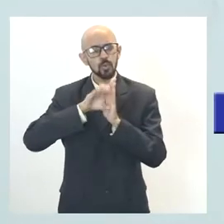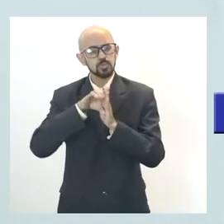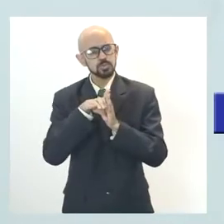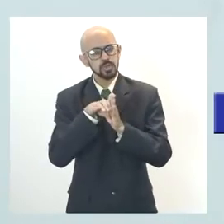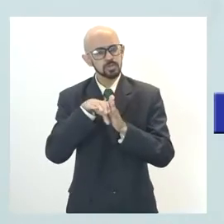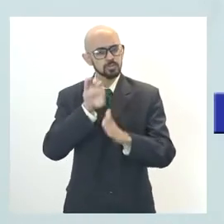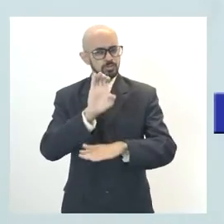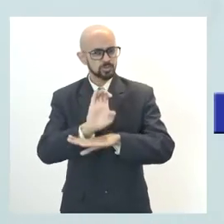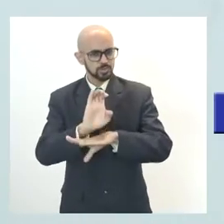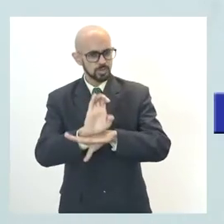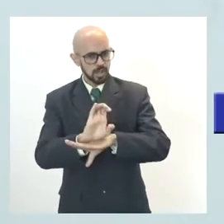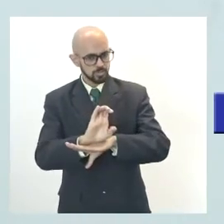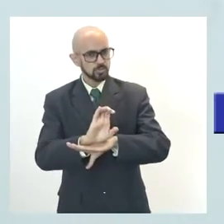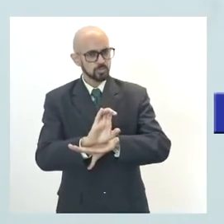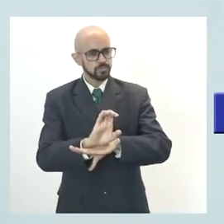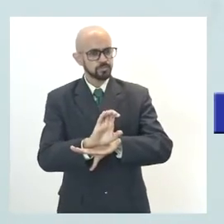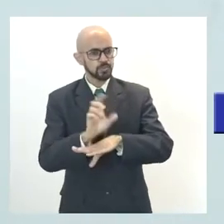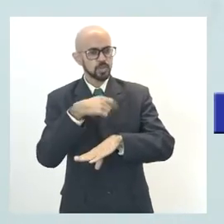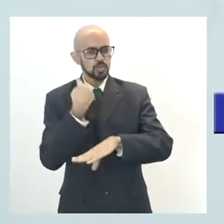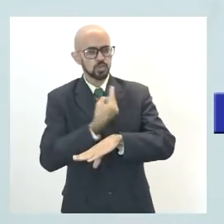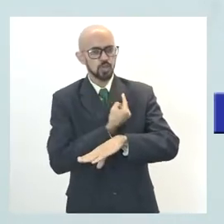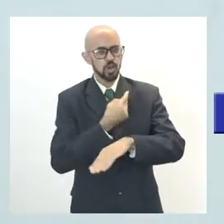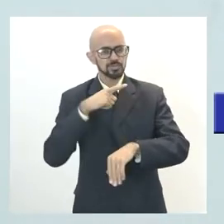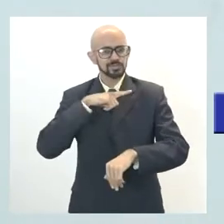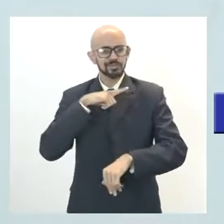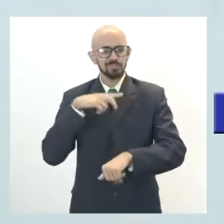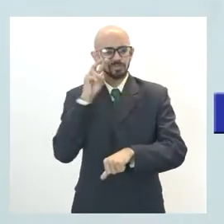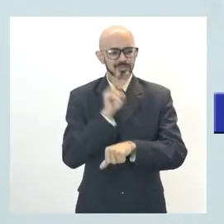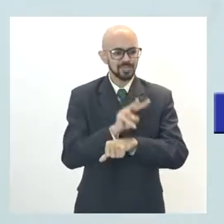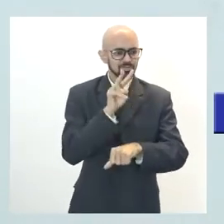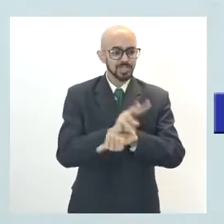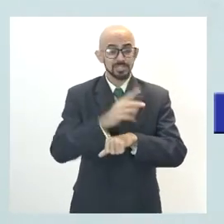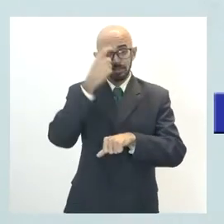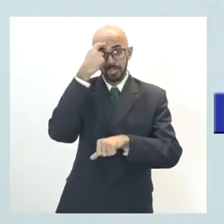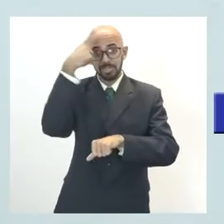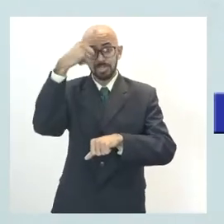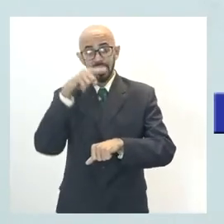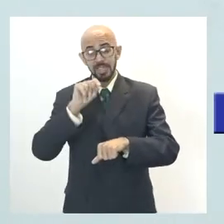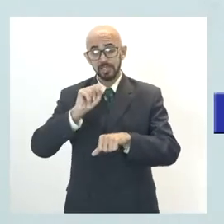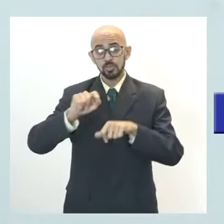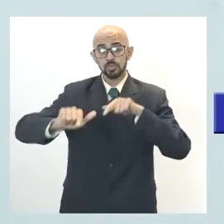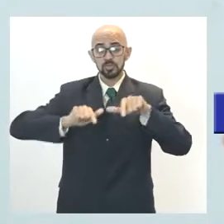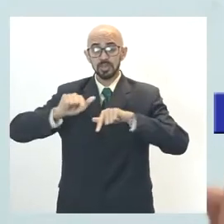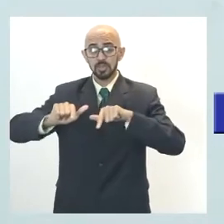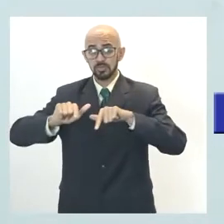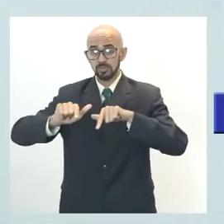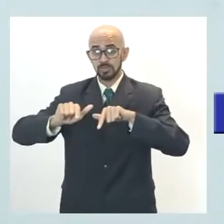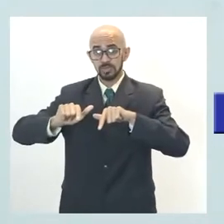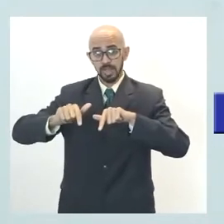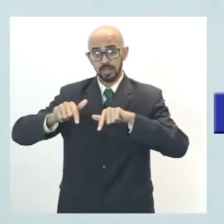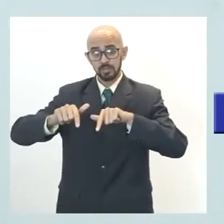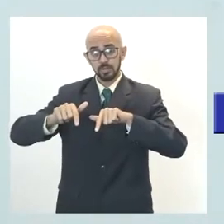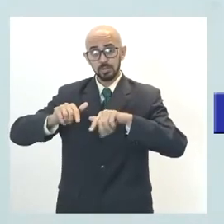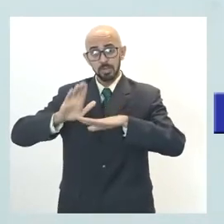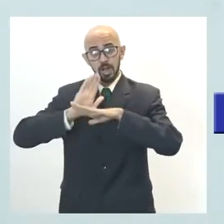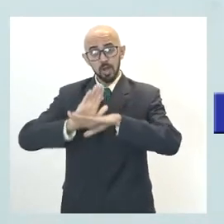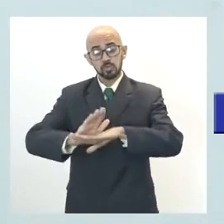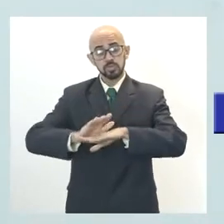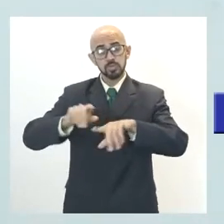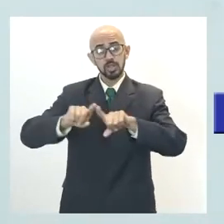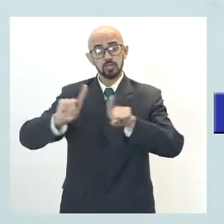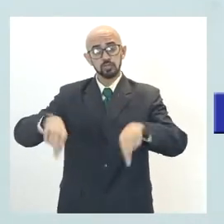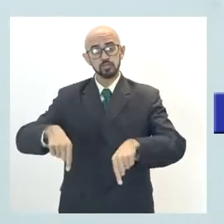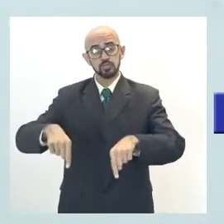e nós defendemos um estado que esteja a serviço da classe trabalhadora e os grandes conglomerados